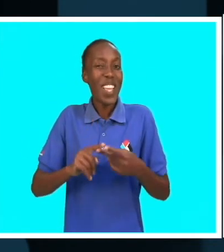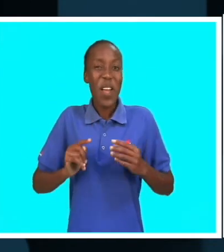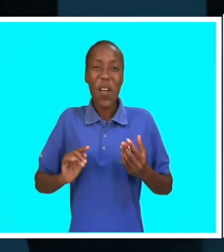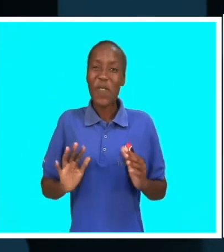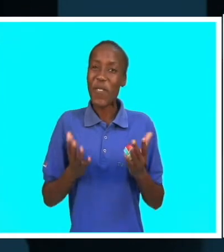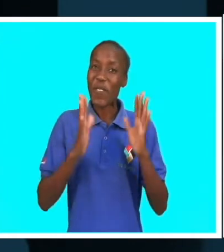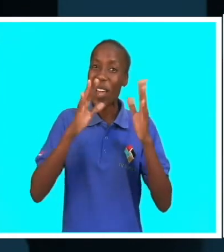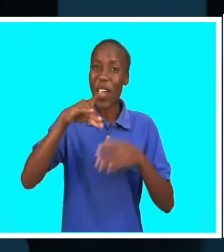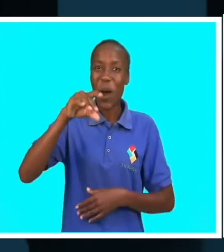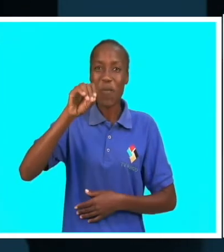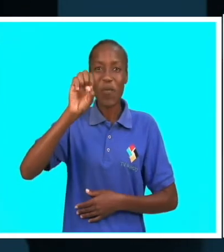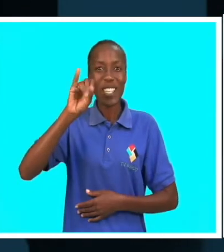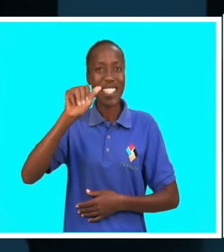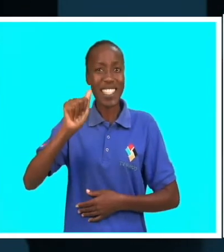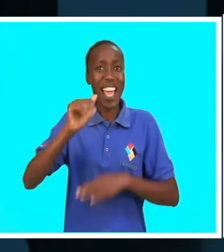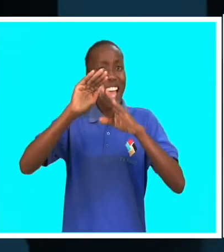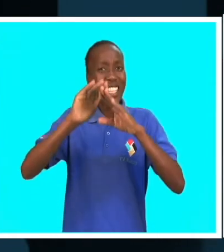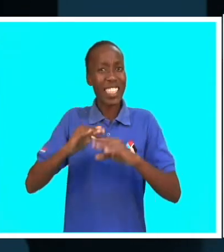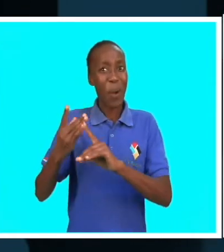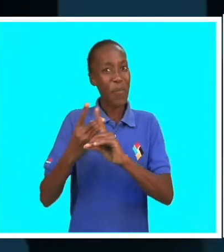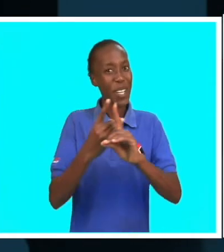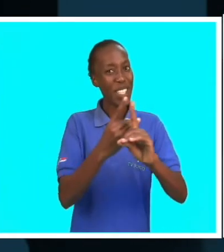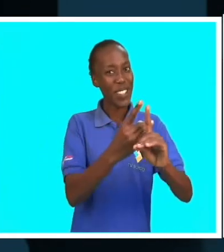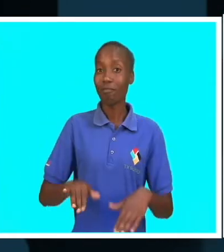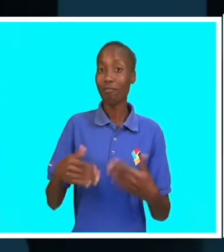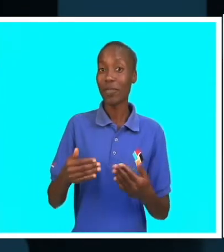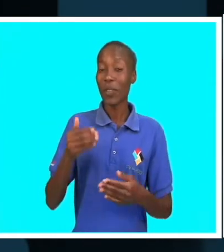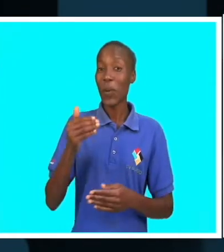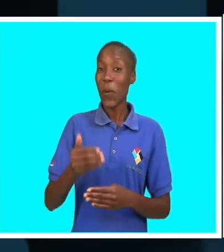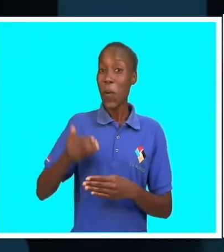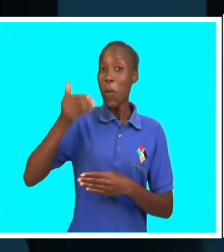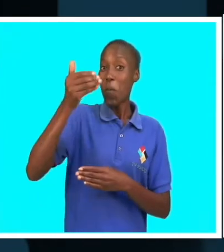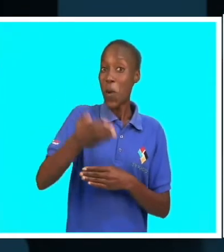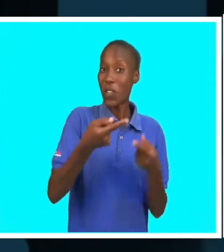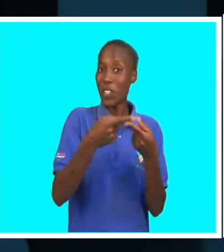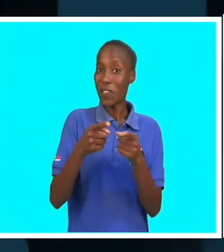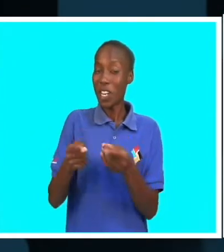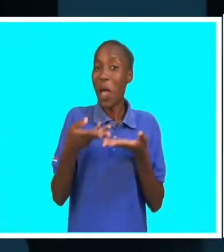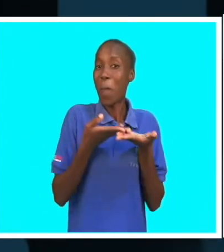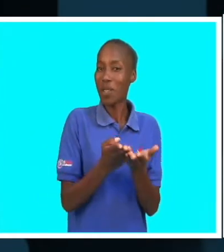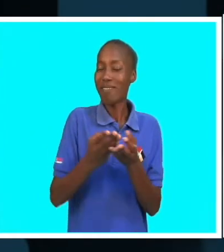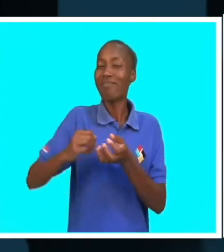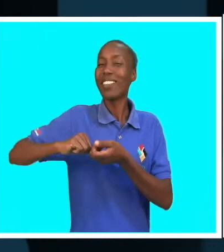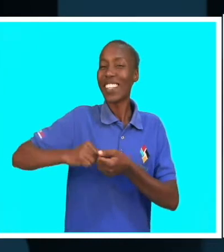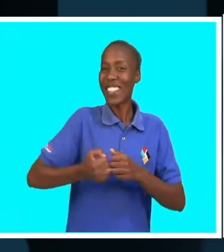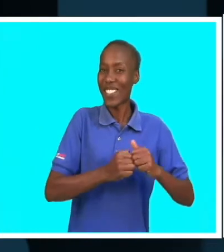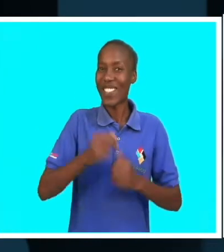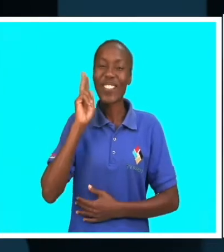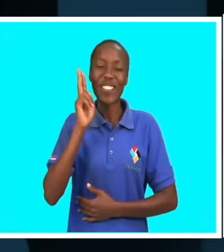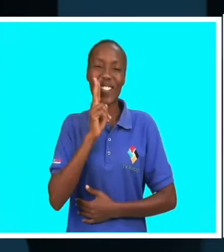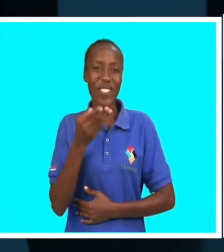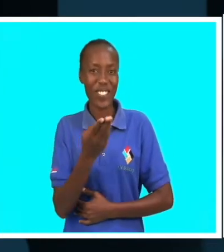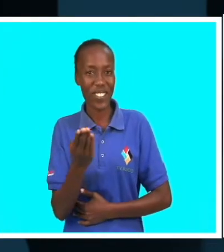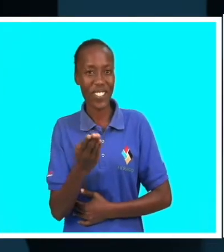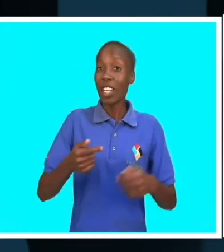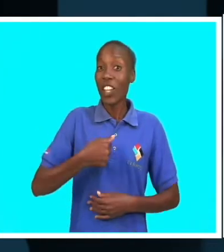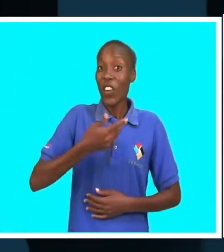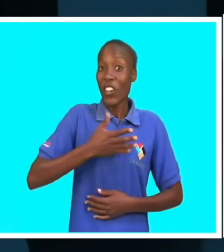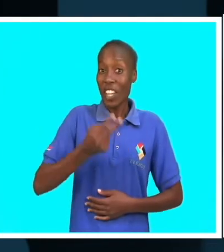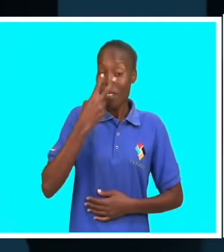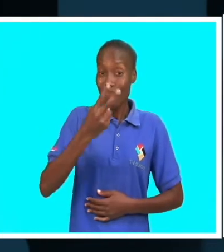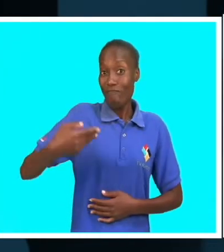viver a poesia, estar em presente. Para os próximos concertos, fica um desafio para os surdos.